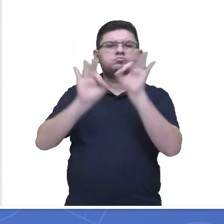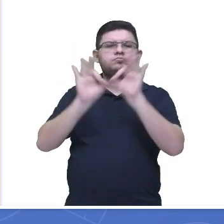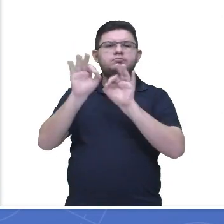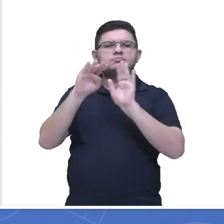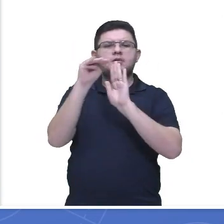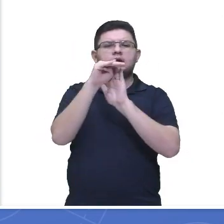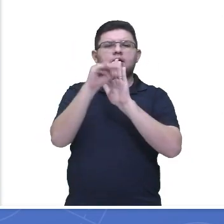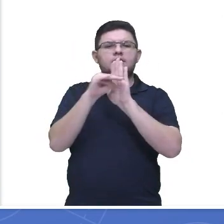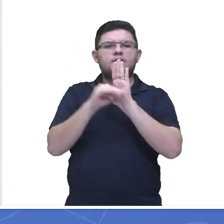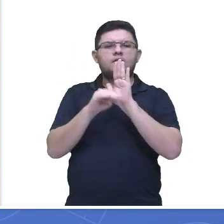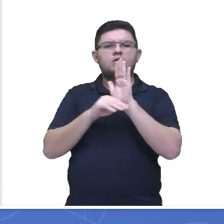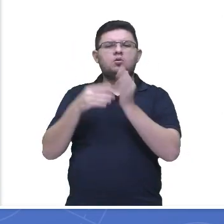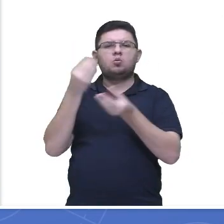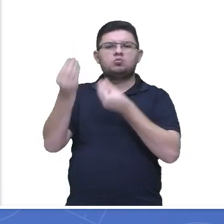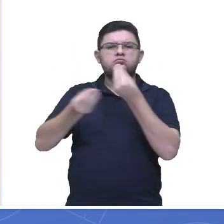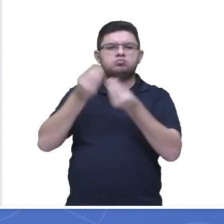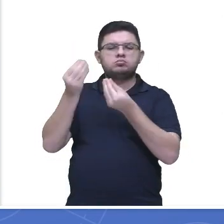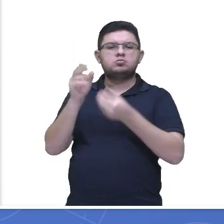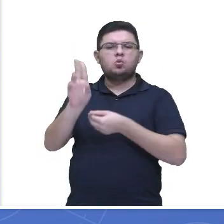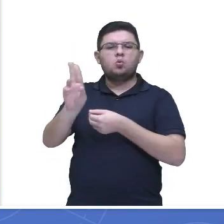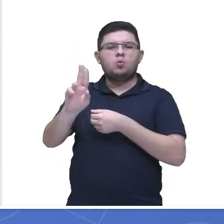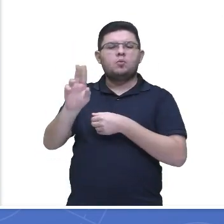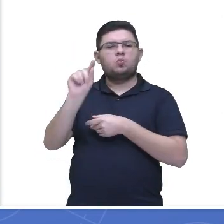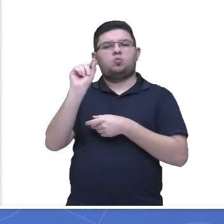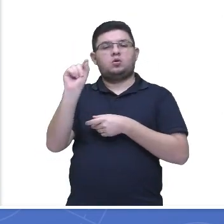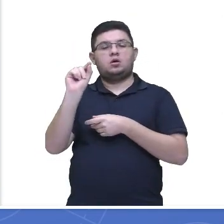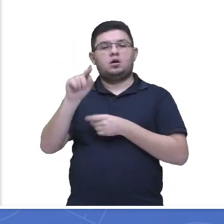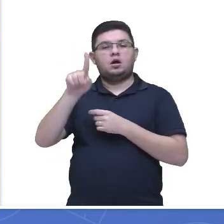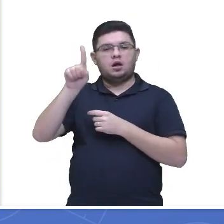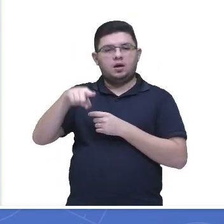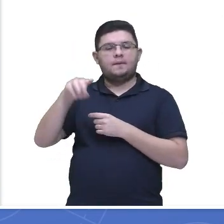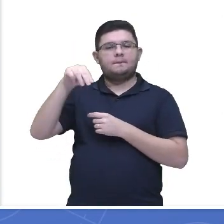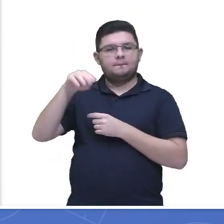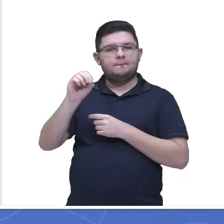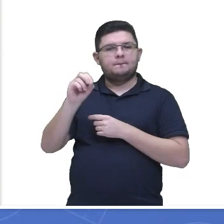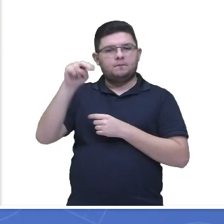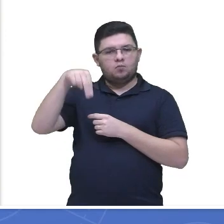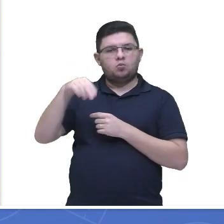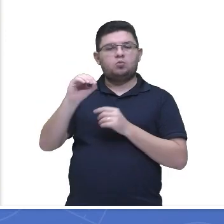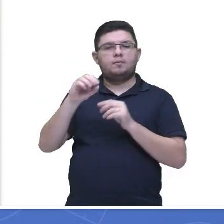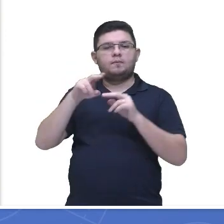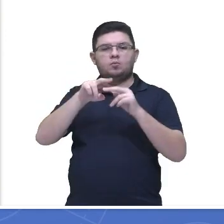esse hidrocarboneto aromático? Como um mononuclear, ok?